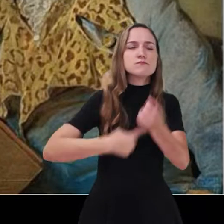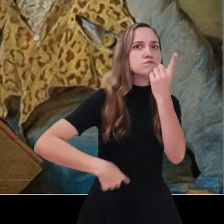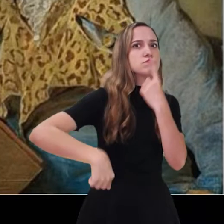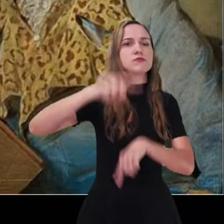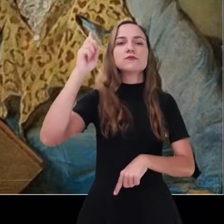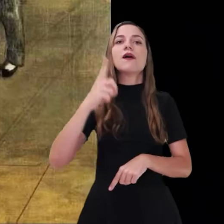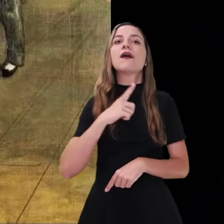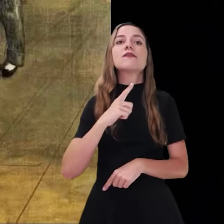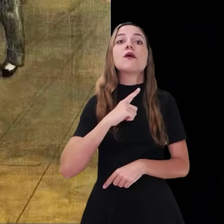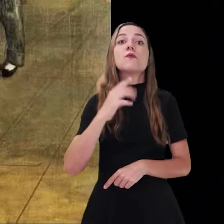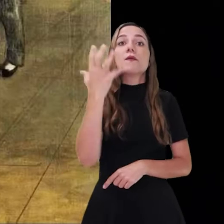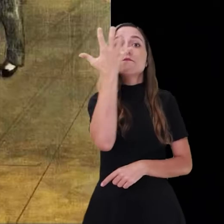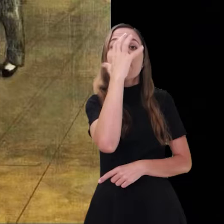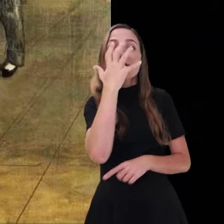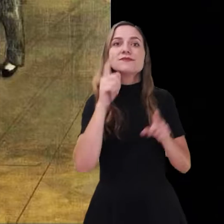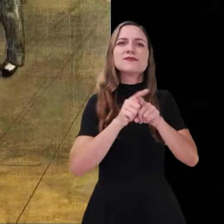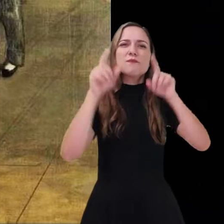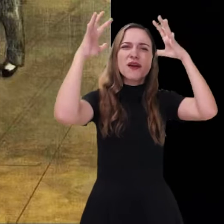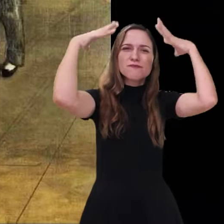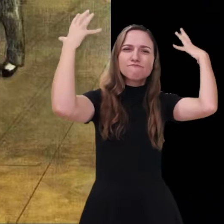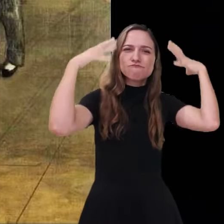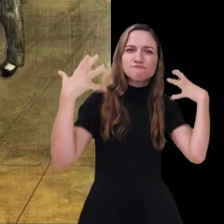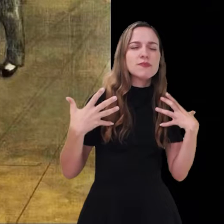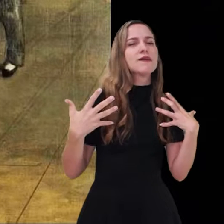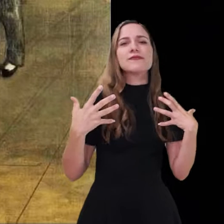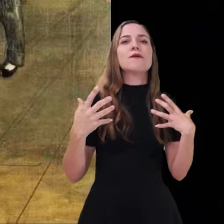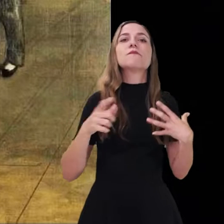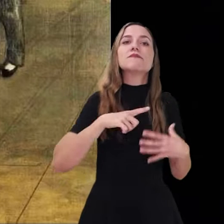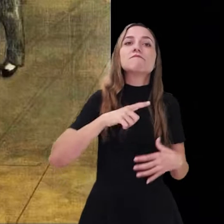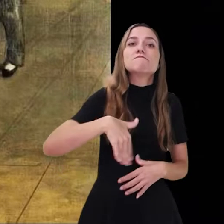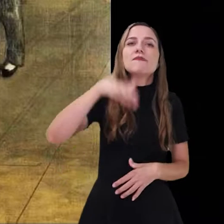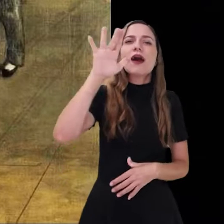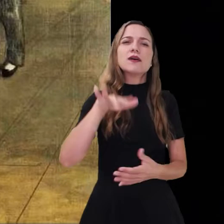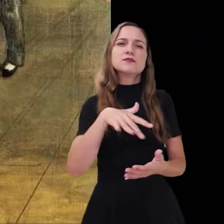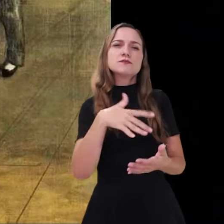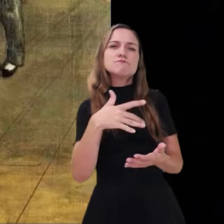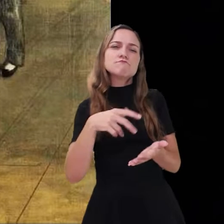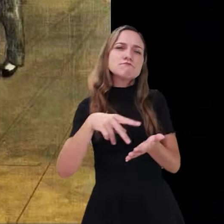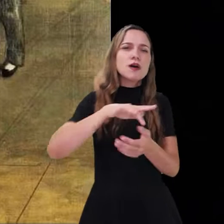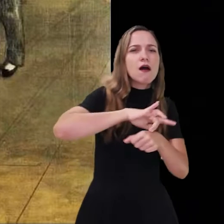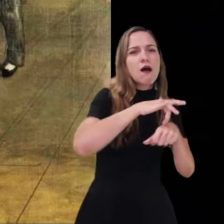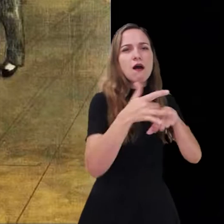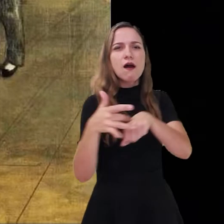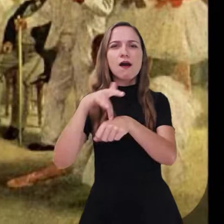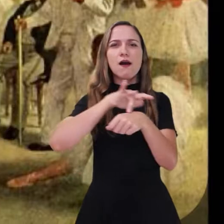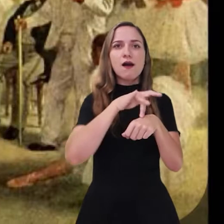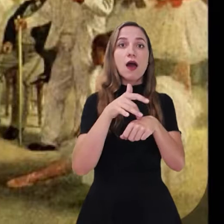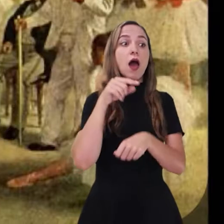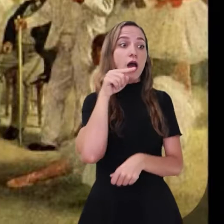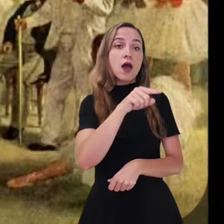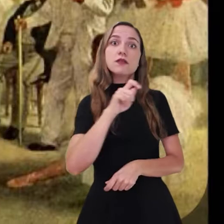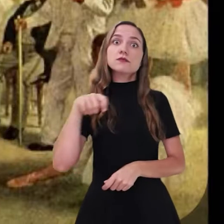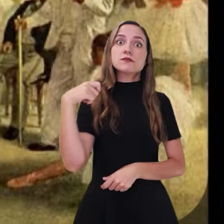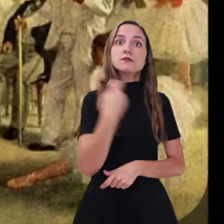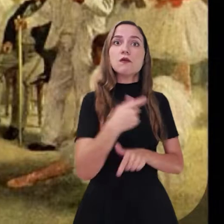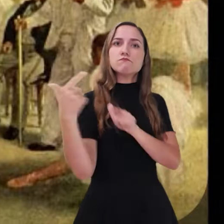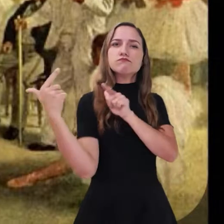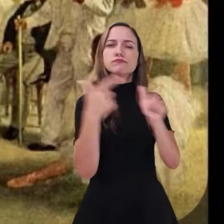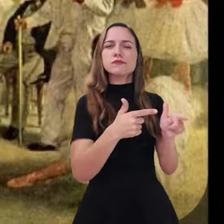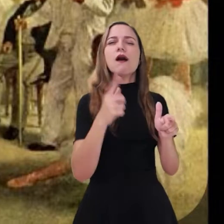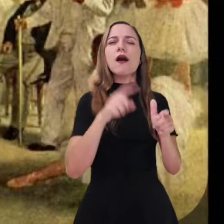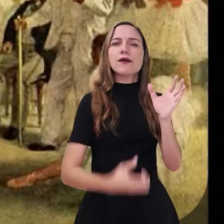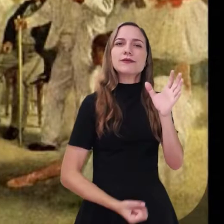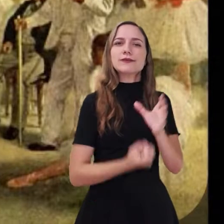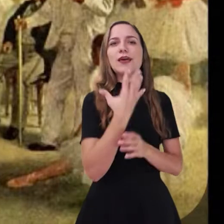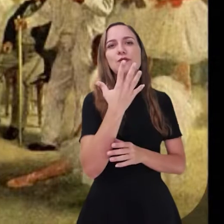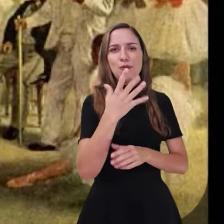e perucas e investir na fluidez dos movimentos. Ele passa então a ser considerado o criador da